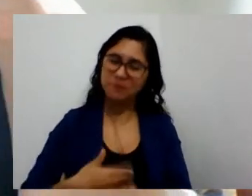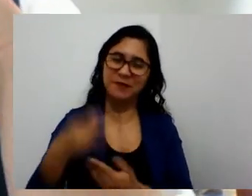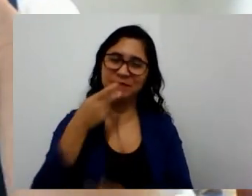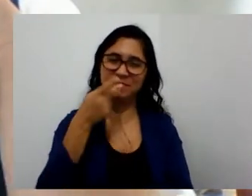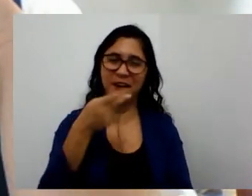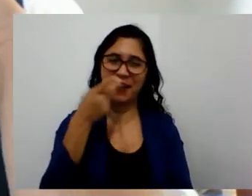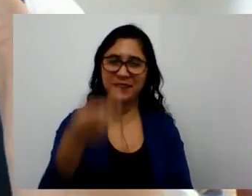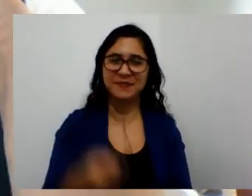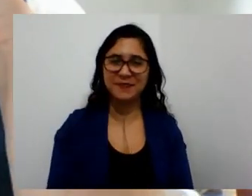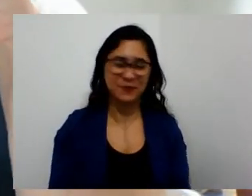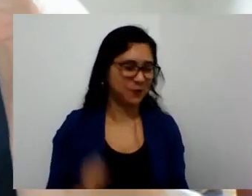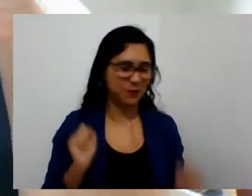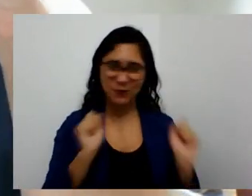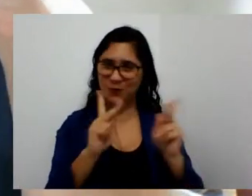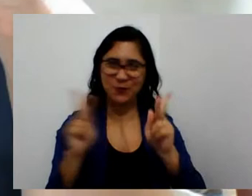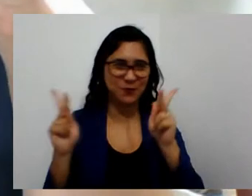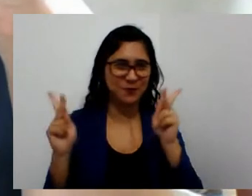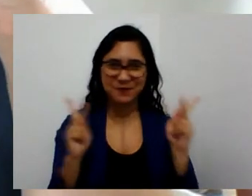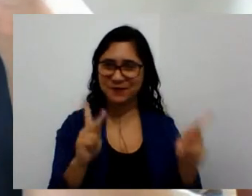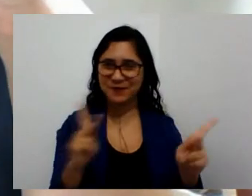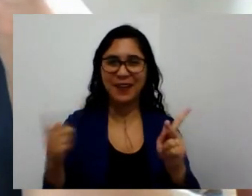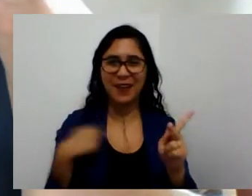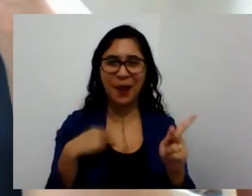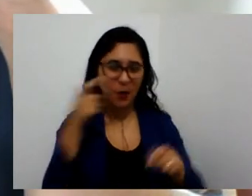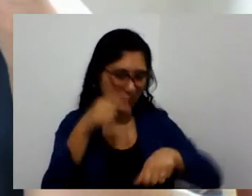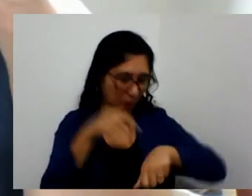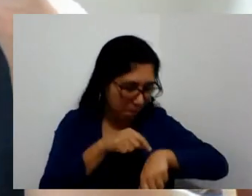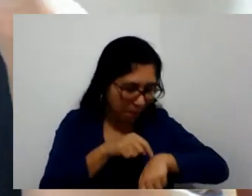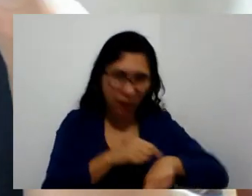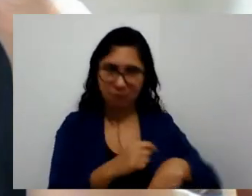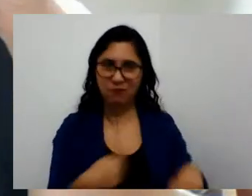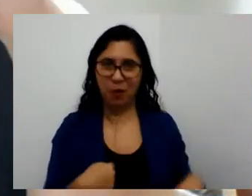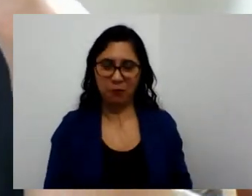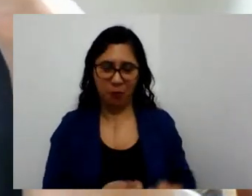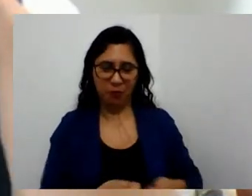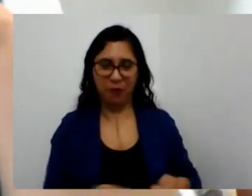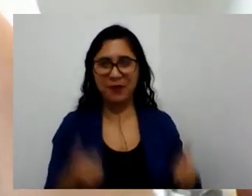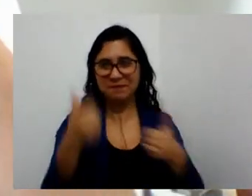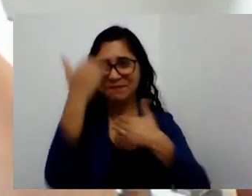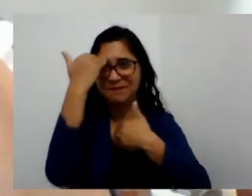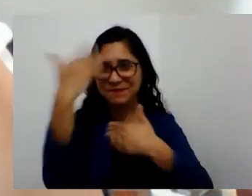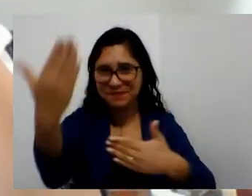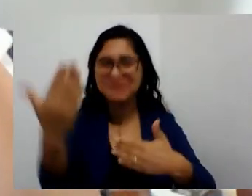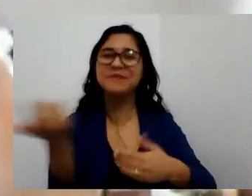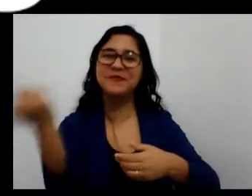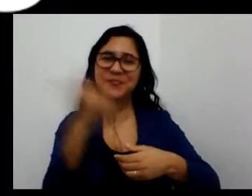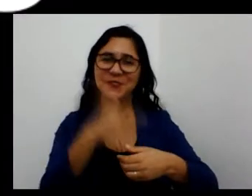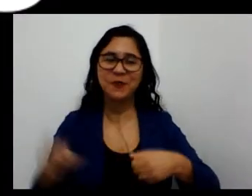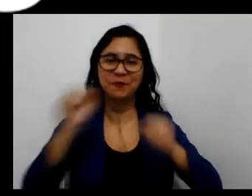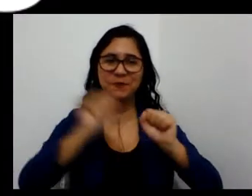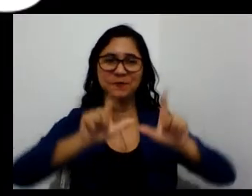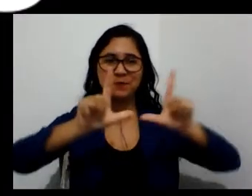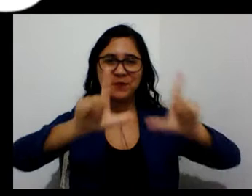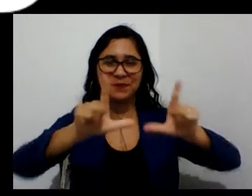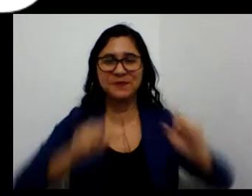Vamos nessa, tudo bem. Eu dei um jeito aqui, tá? Obrigada. Reiniciando.